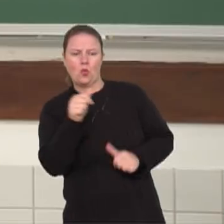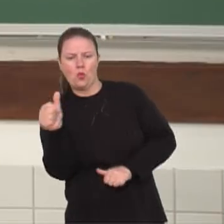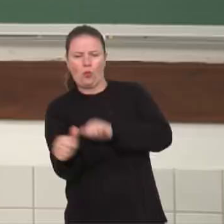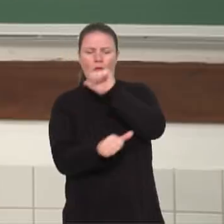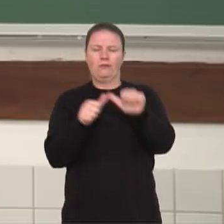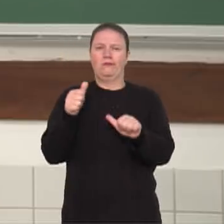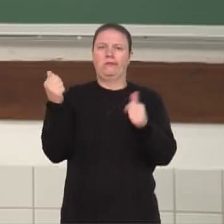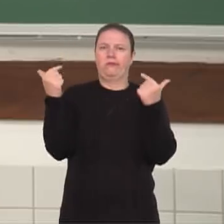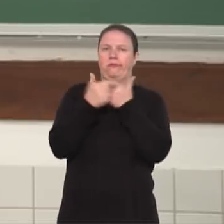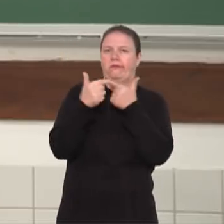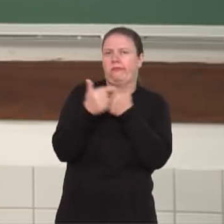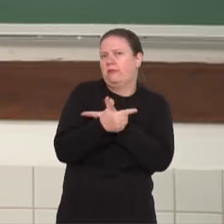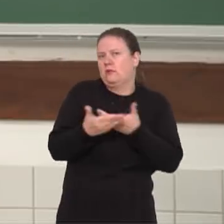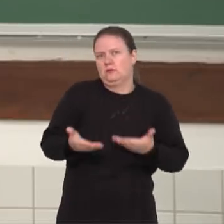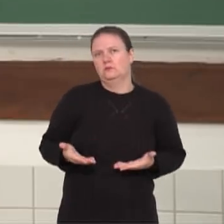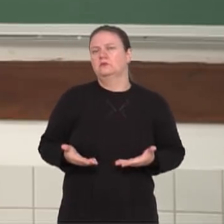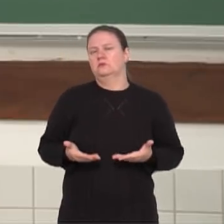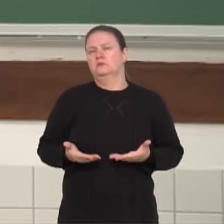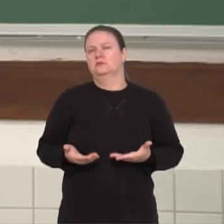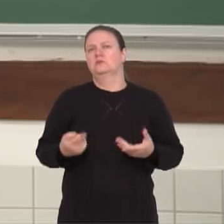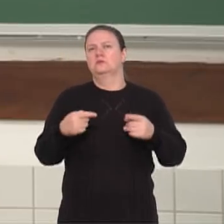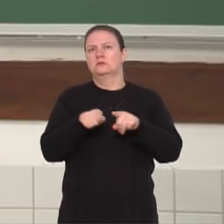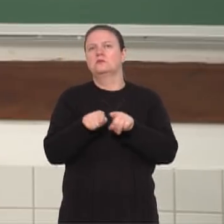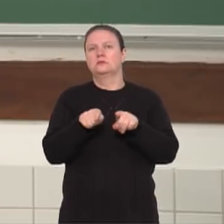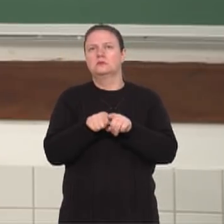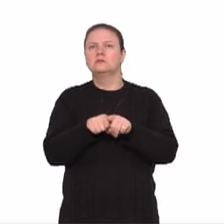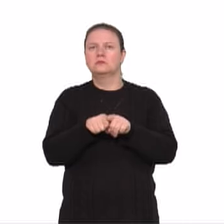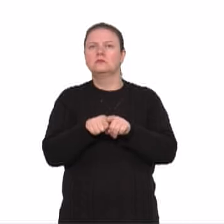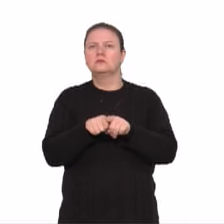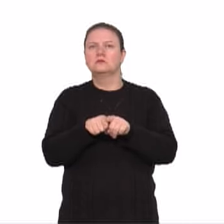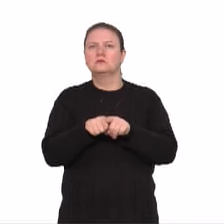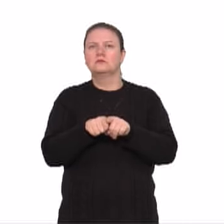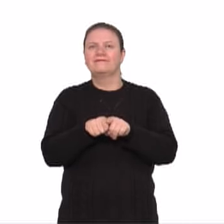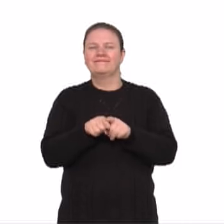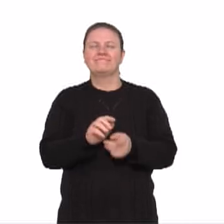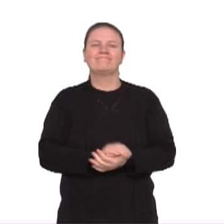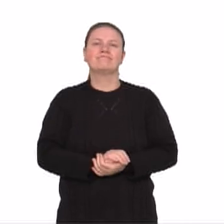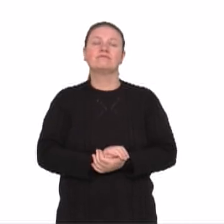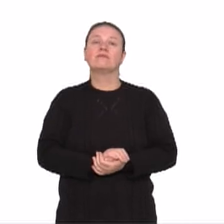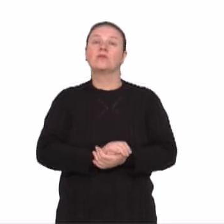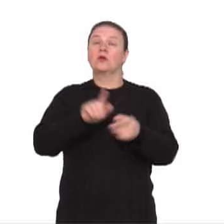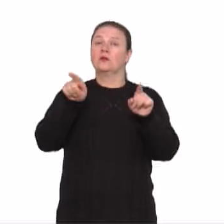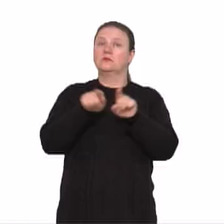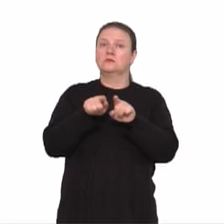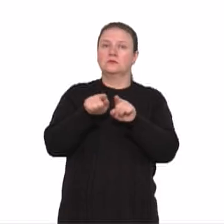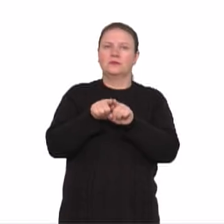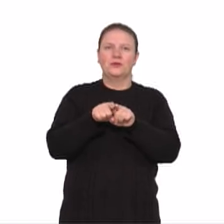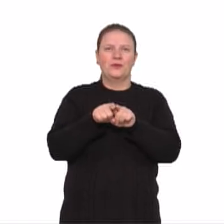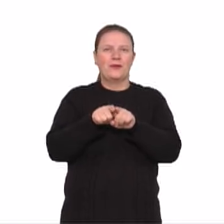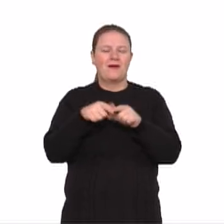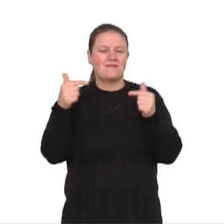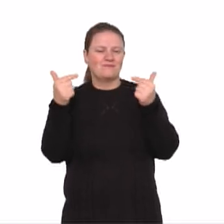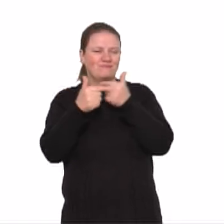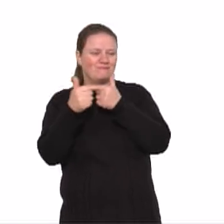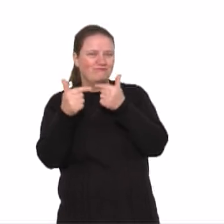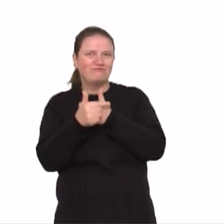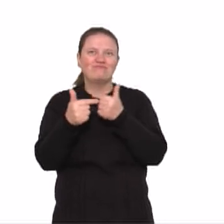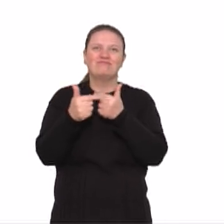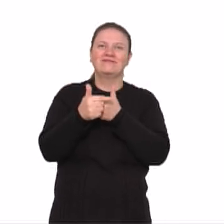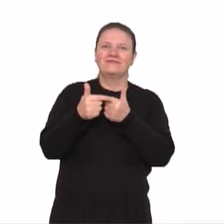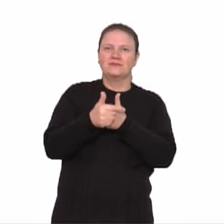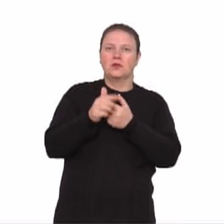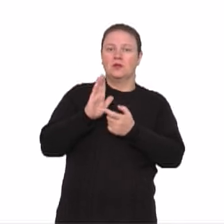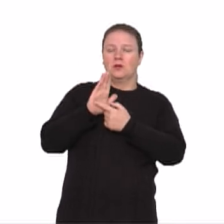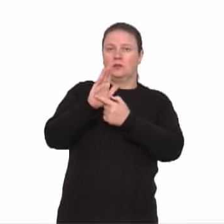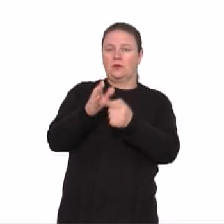cômica, né? Então, satirizar tem esse viés de tiração de sarro e carregado de humor também, né? Apresenta a